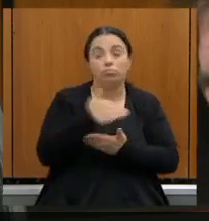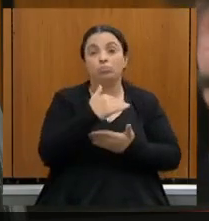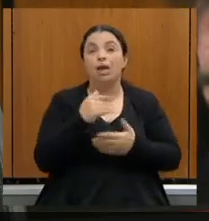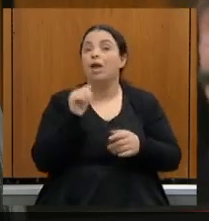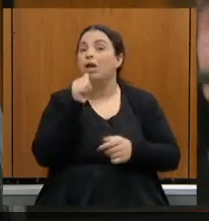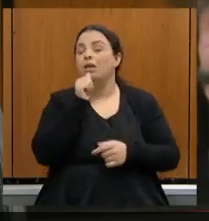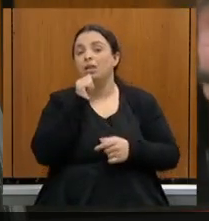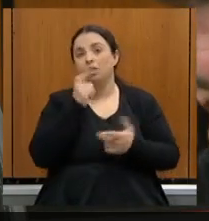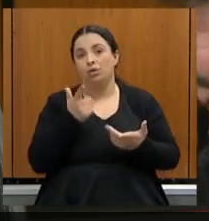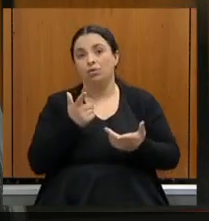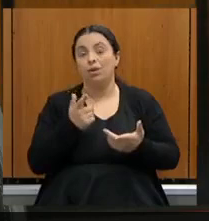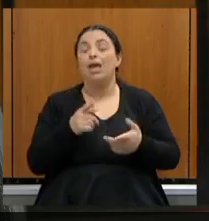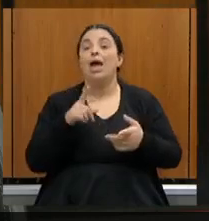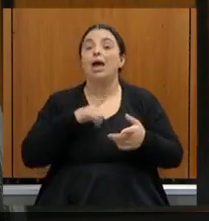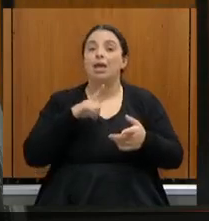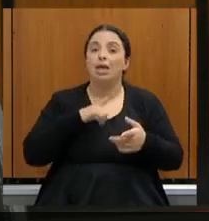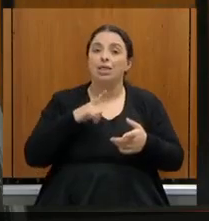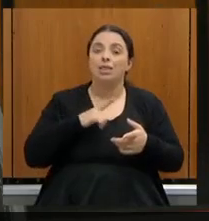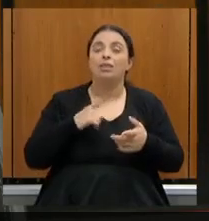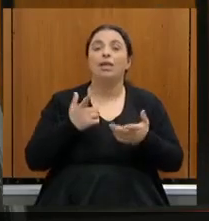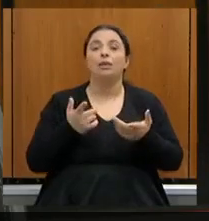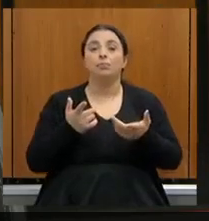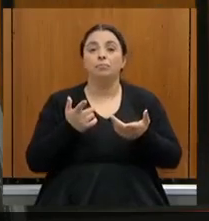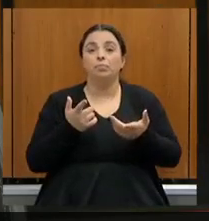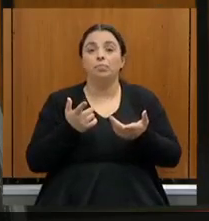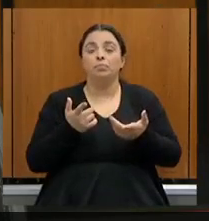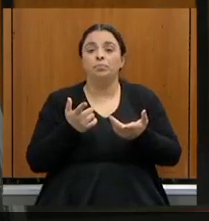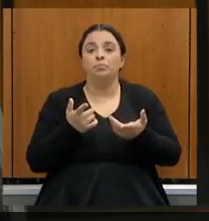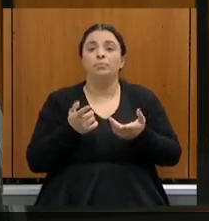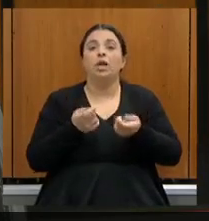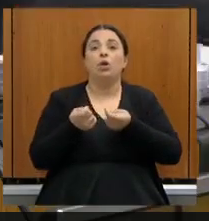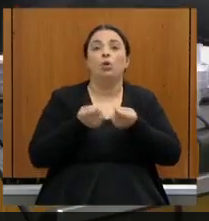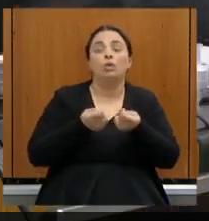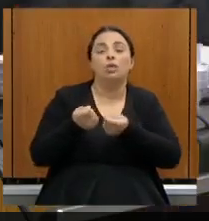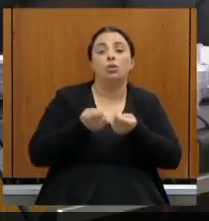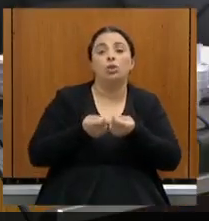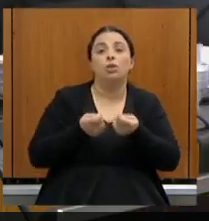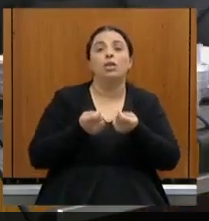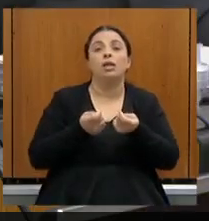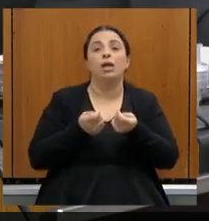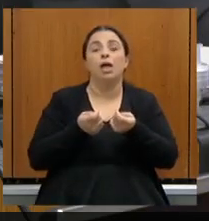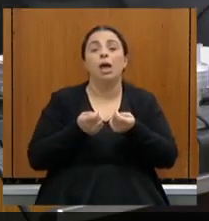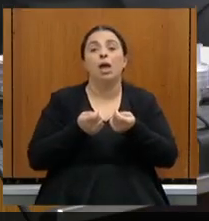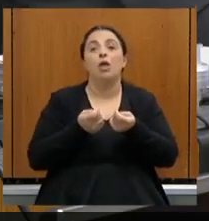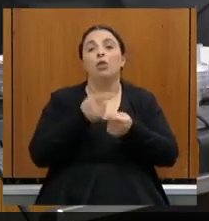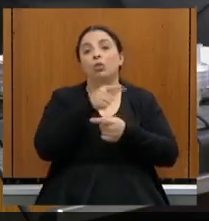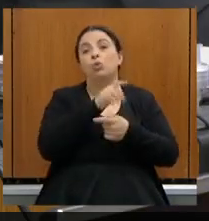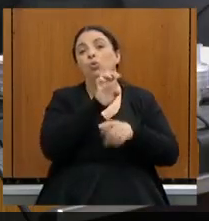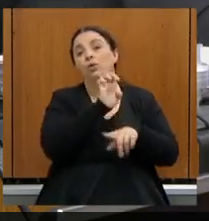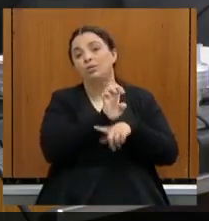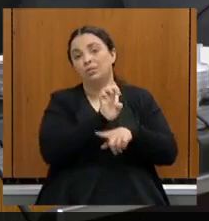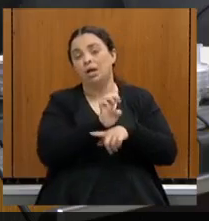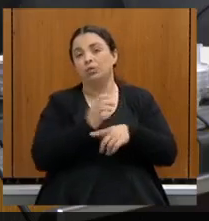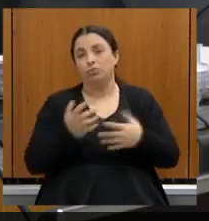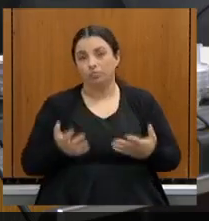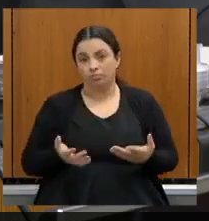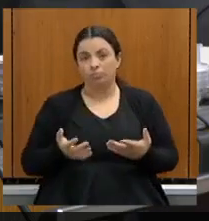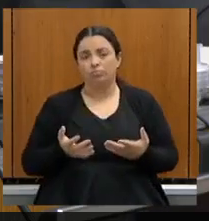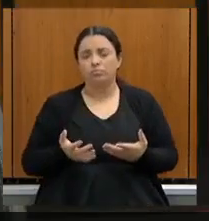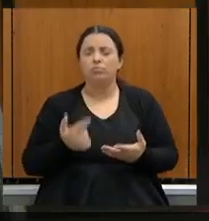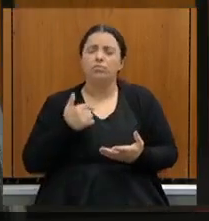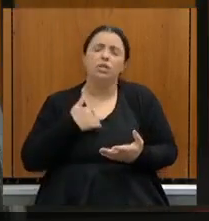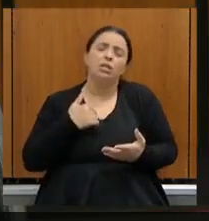controladoria do IEFA para a controladoria do Estado. Eu acredito que a questão,